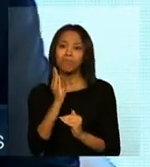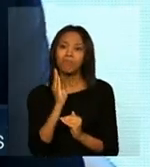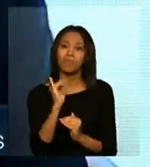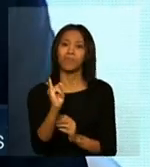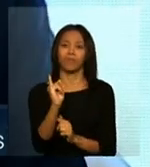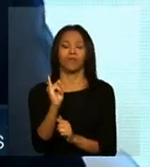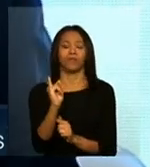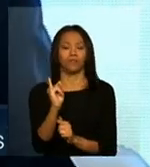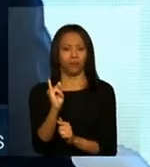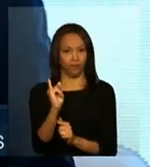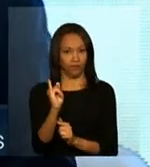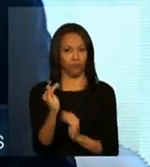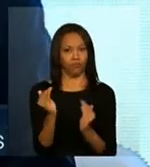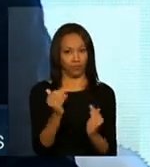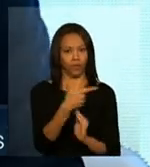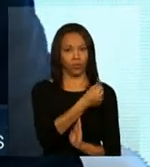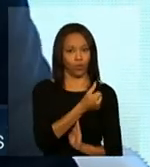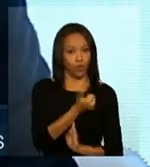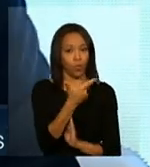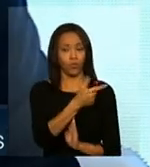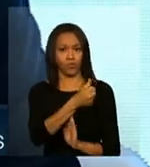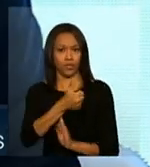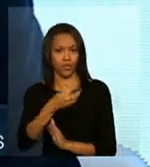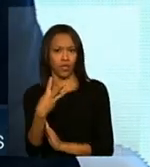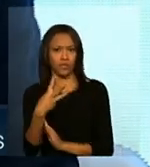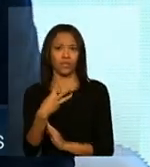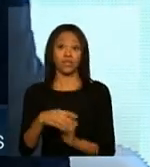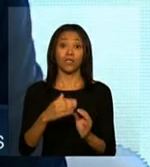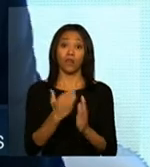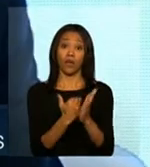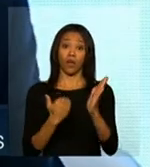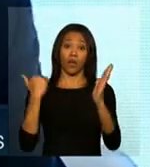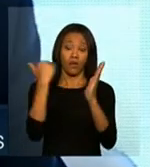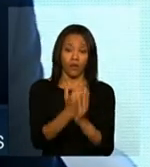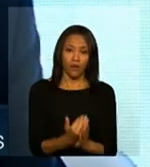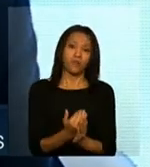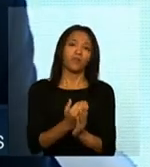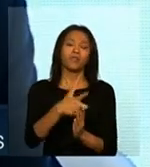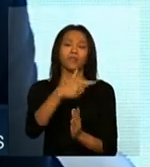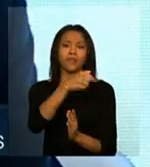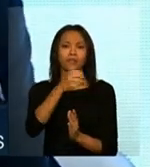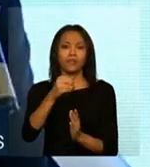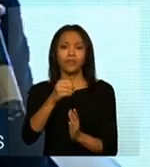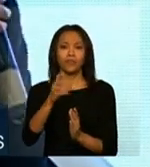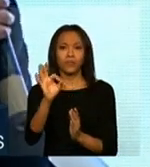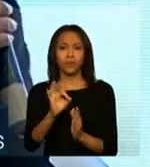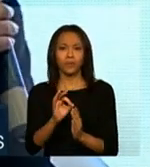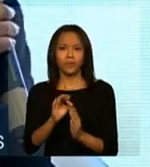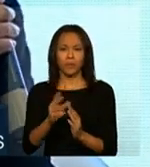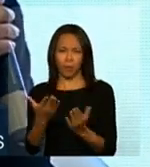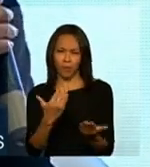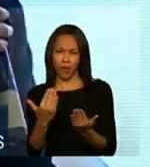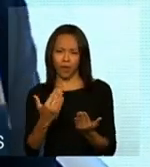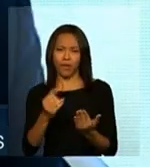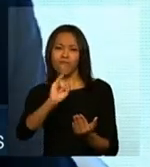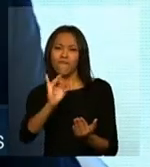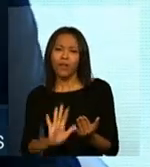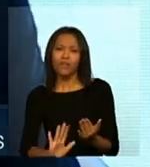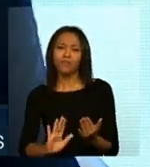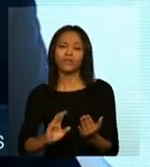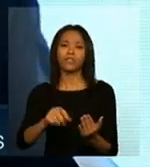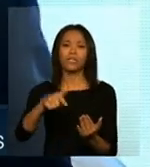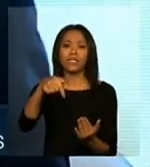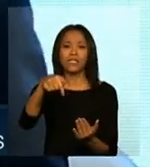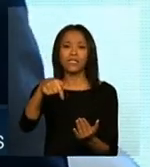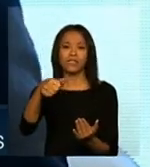safra 2012, 2013, um crescimento de 717% frente a uma inflação de 70%.